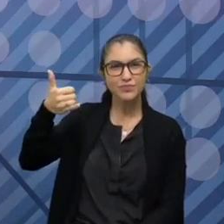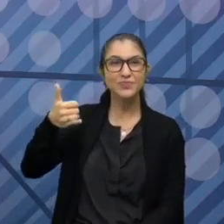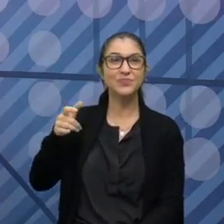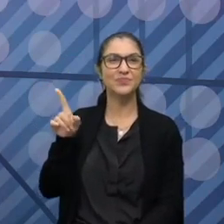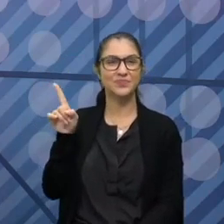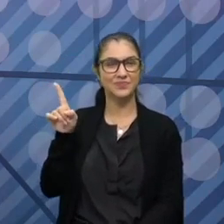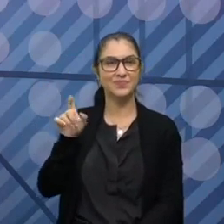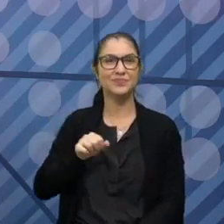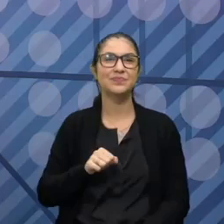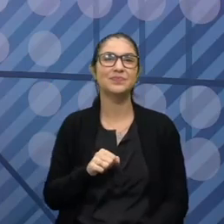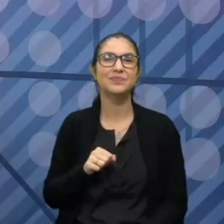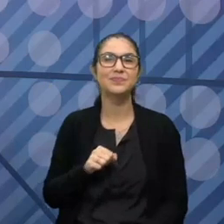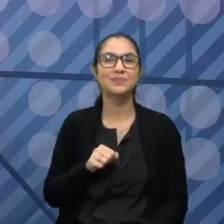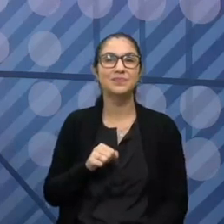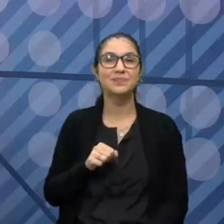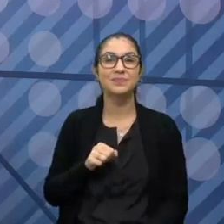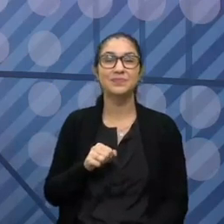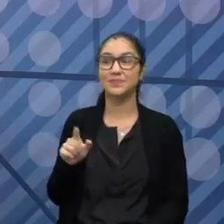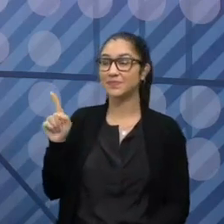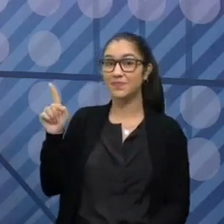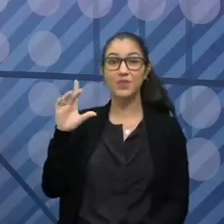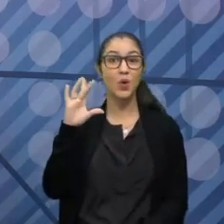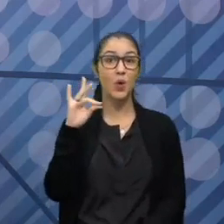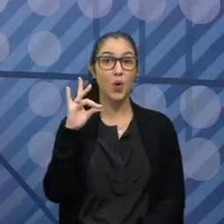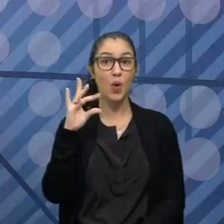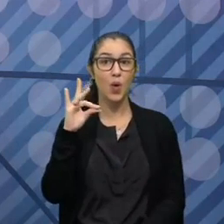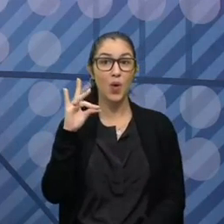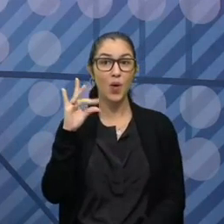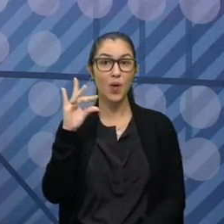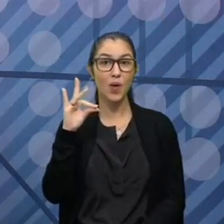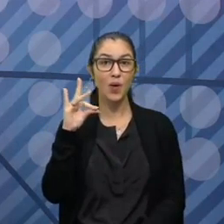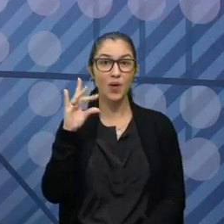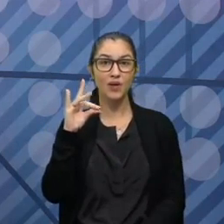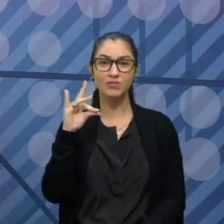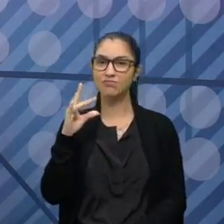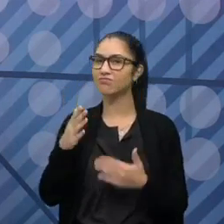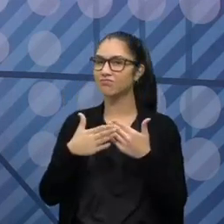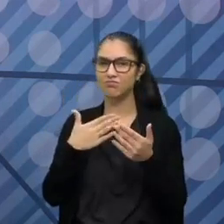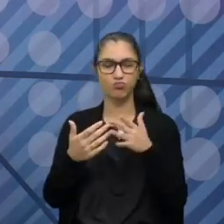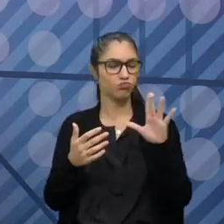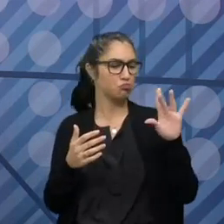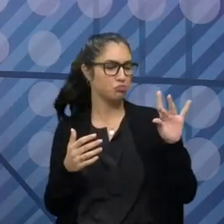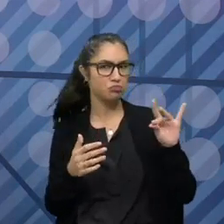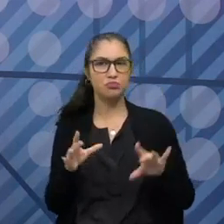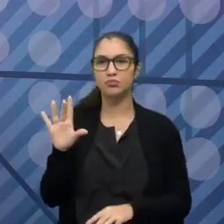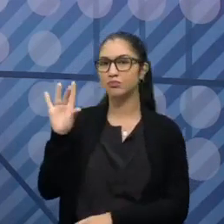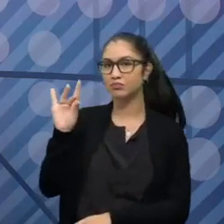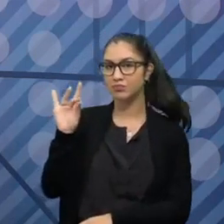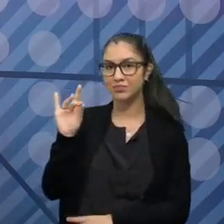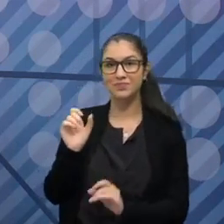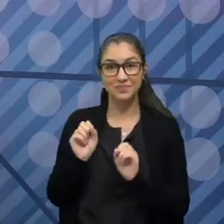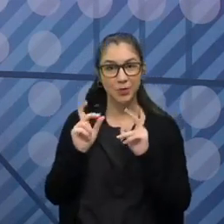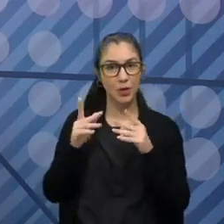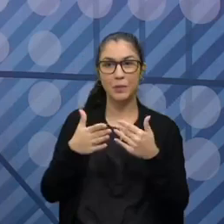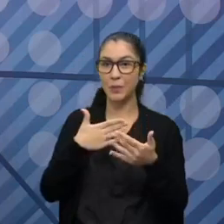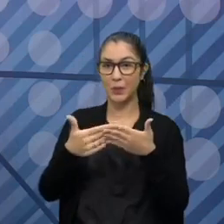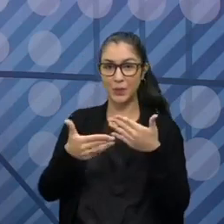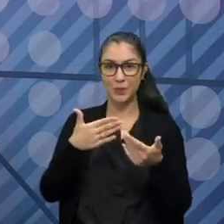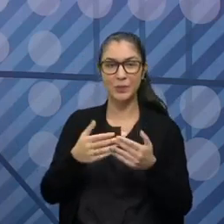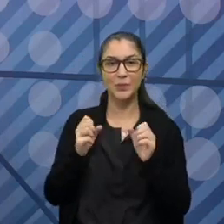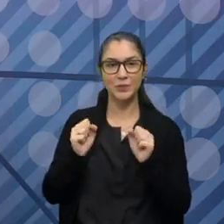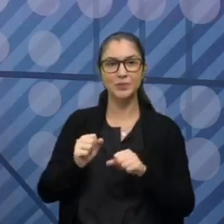ó, caneta, tá? Cola, ó, com qualquer uma das mãos. Antes que perguntem, né?